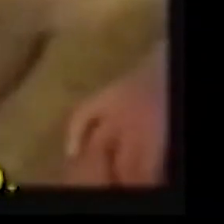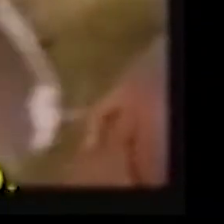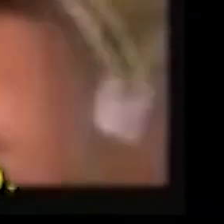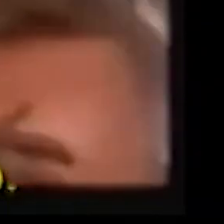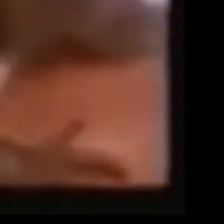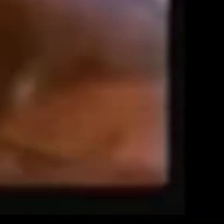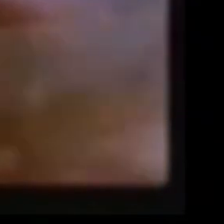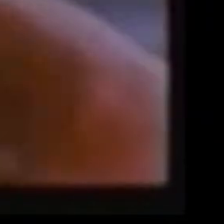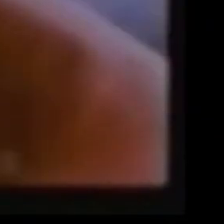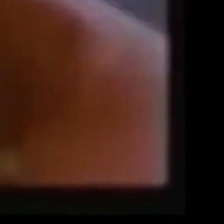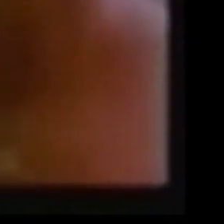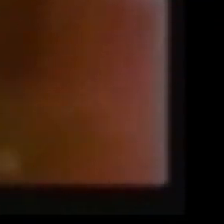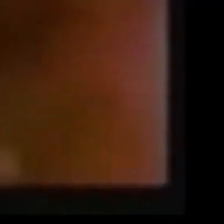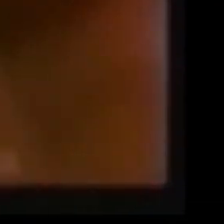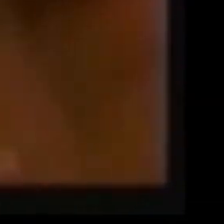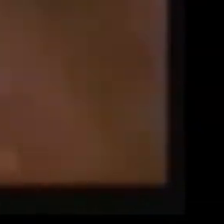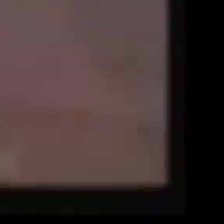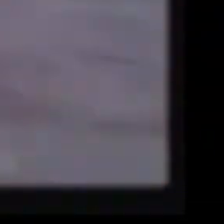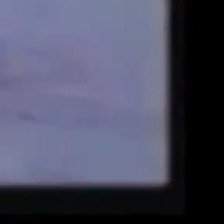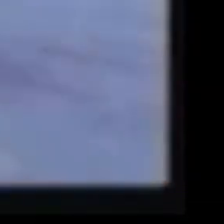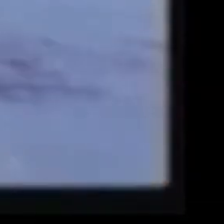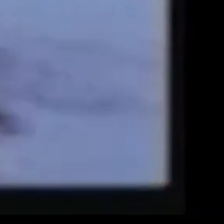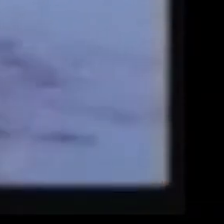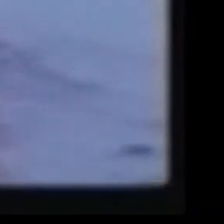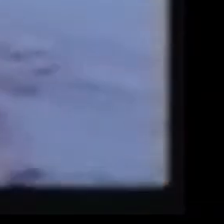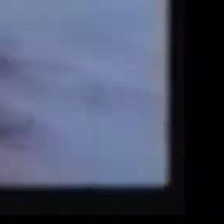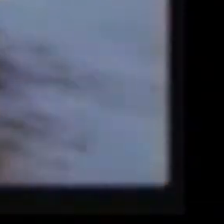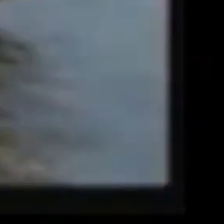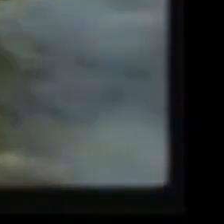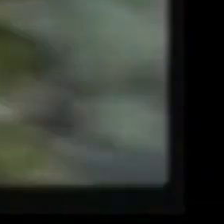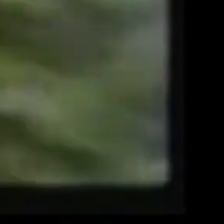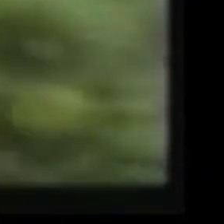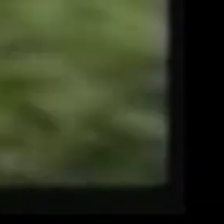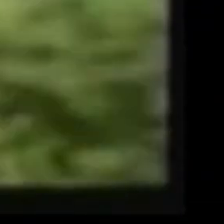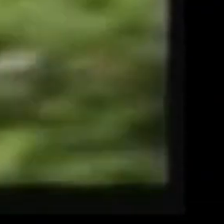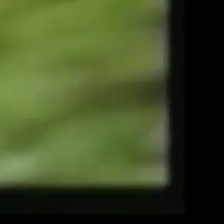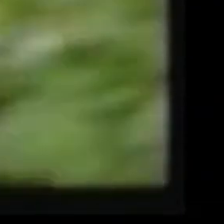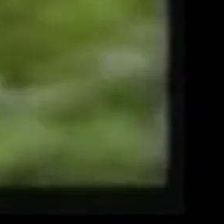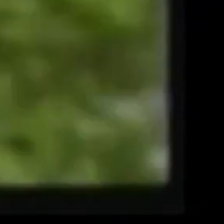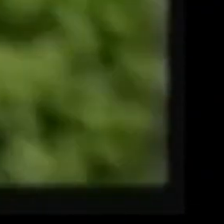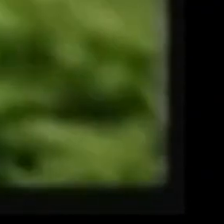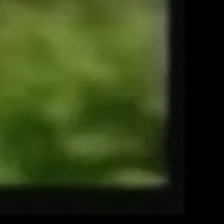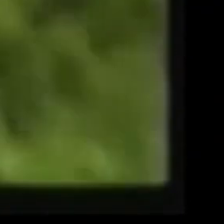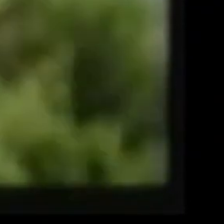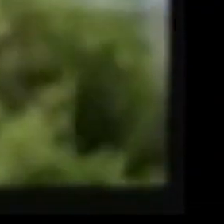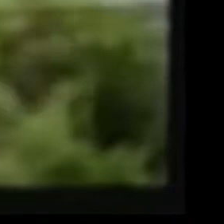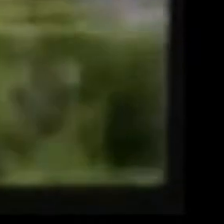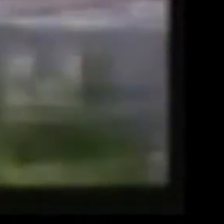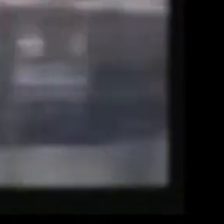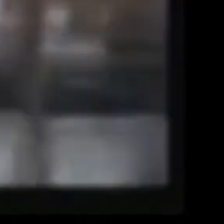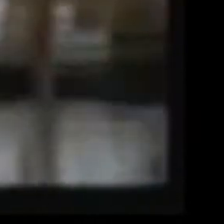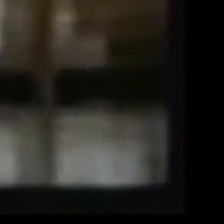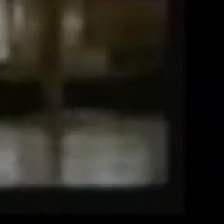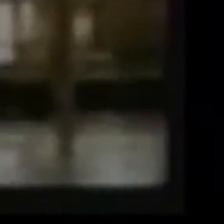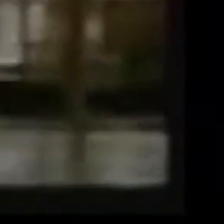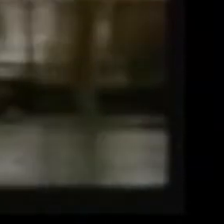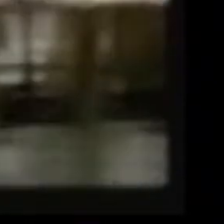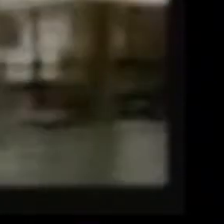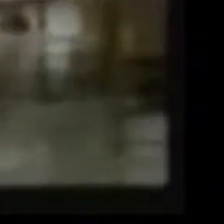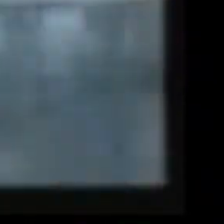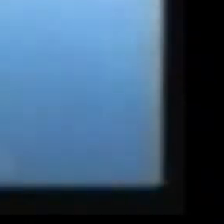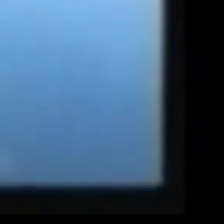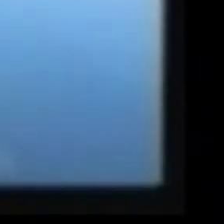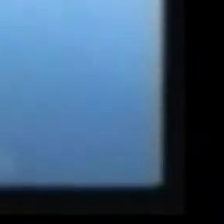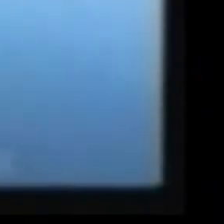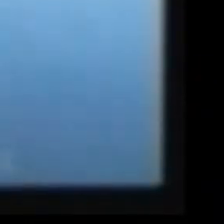morte. Terra adorada, entre outras mil és do Brasil, ó pátria amada, dos filhos